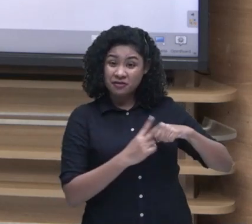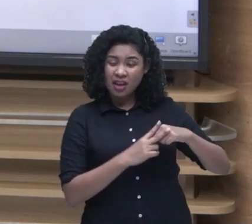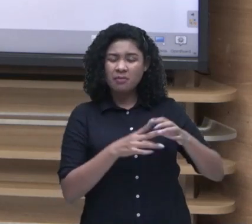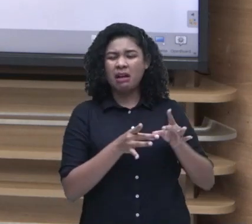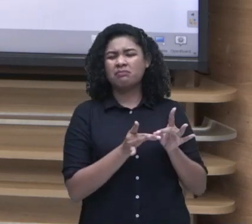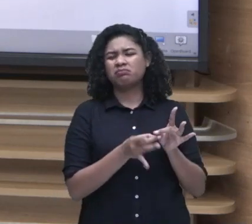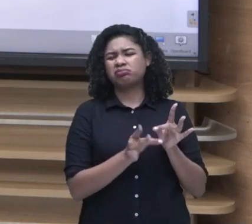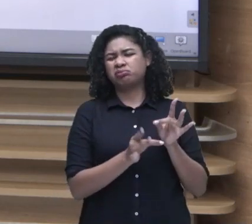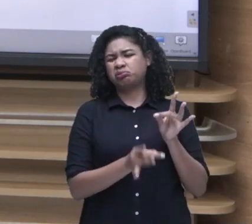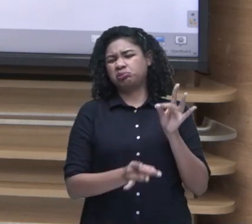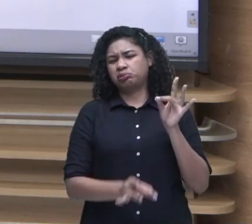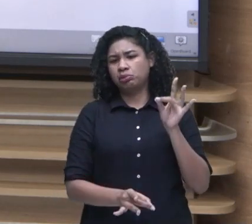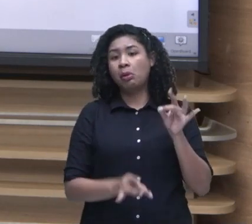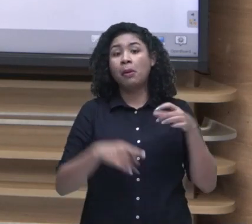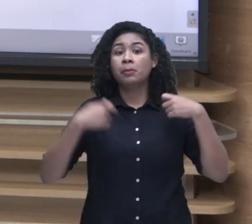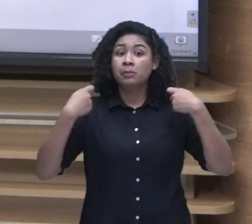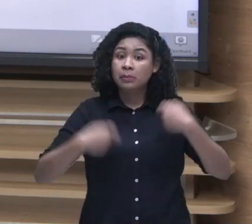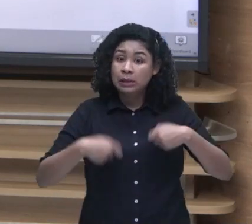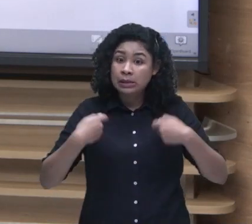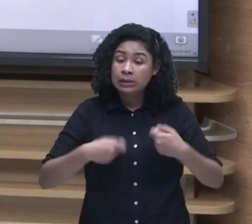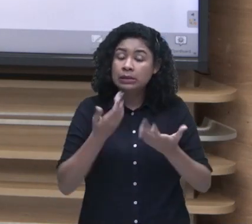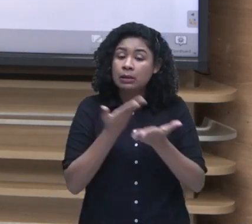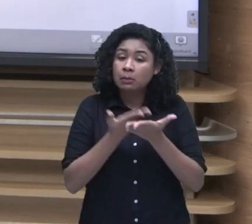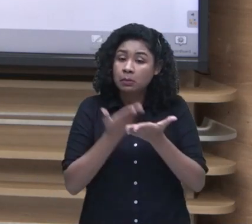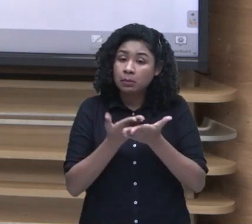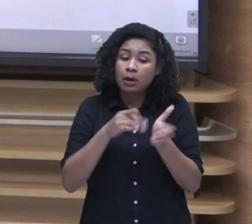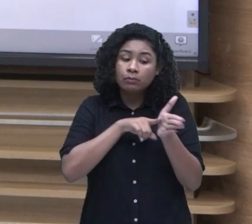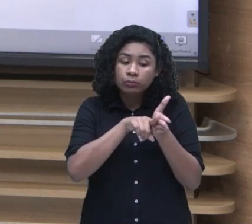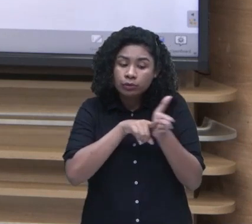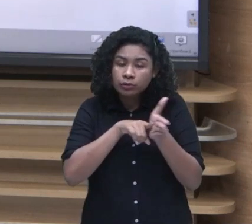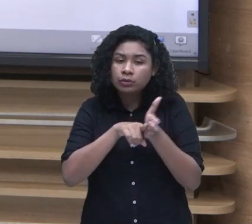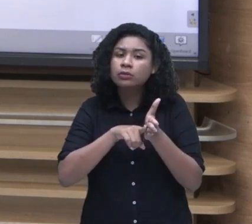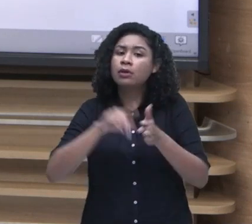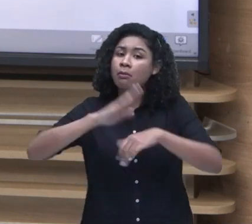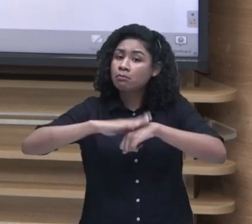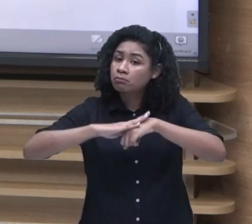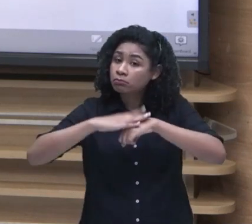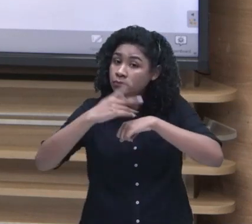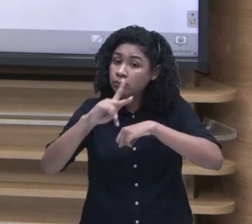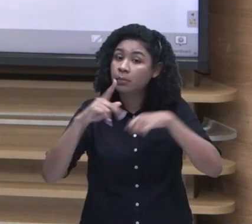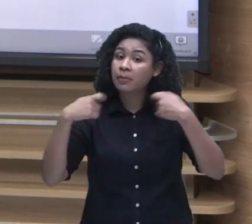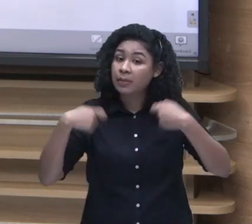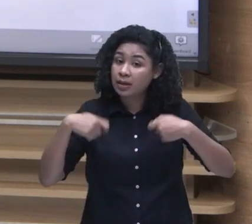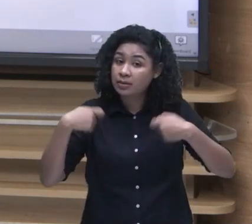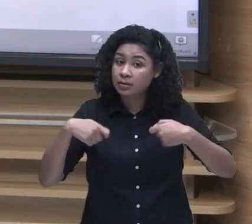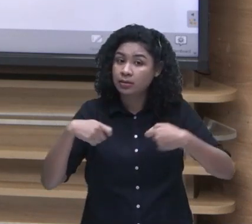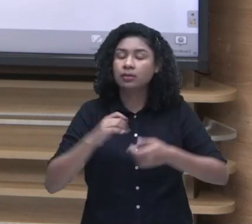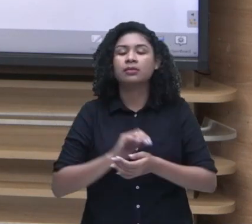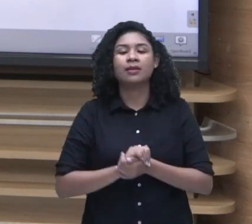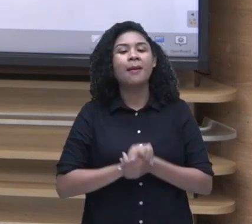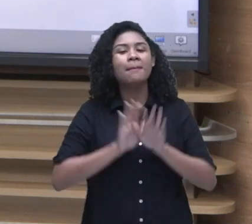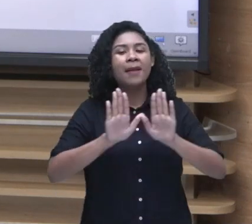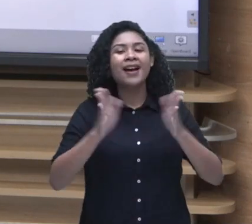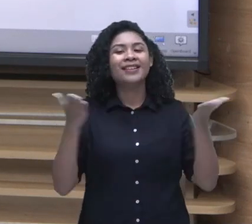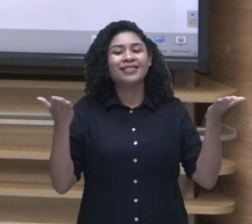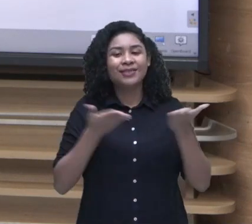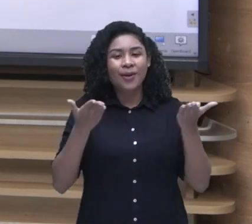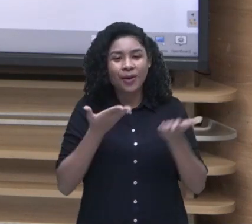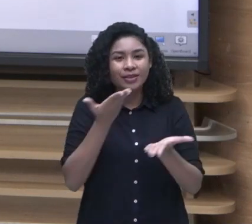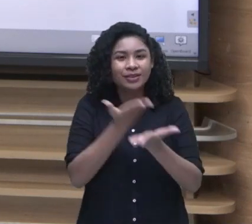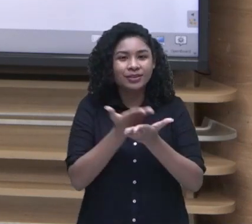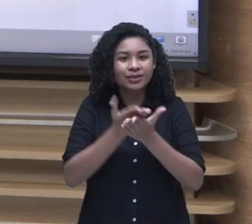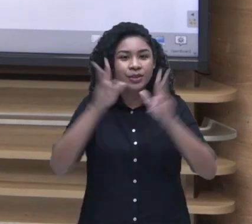então você precisa fazer suas pesquisas depois da aula, tá bom? Então, o que nós vimos hoje? Os